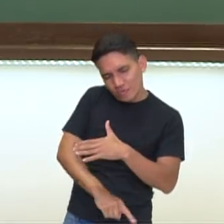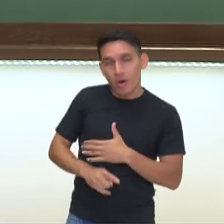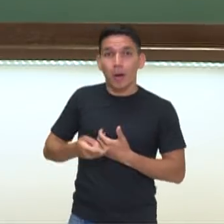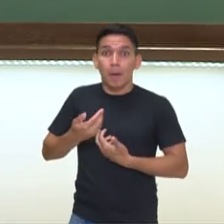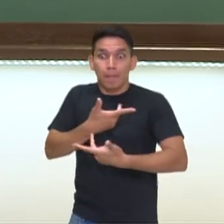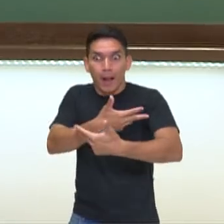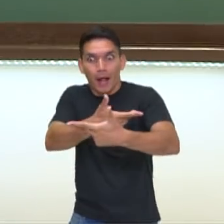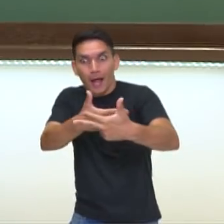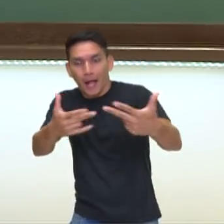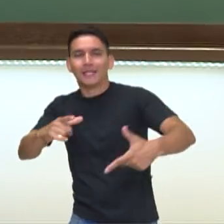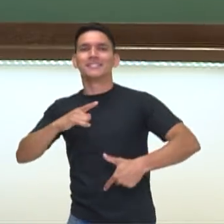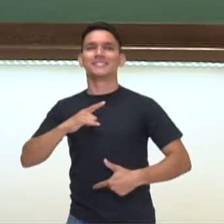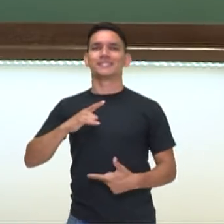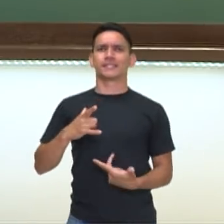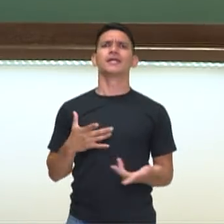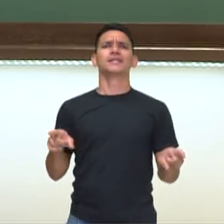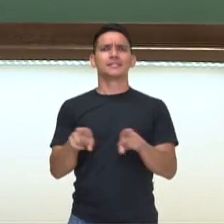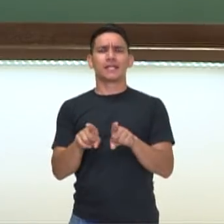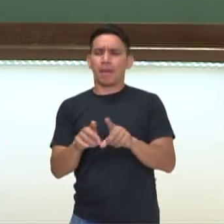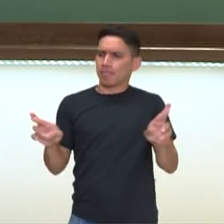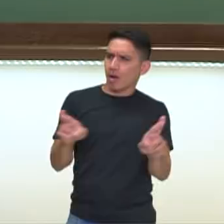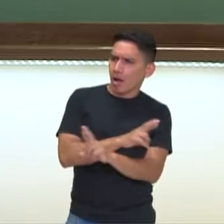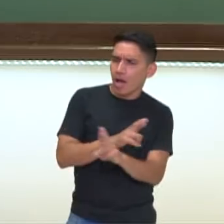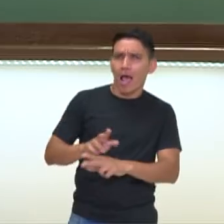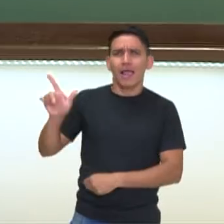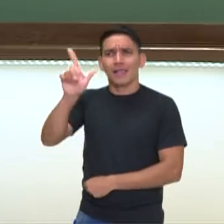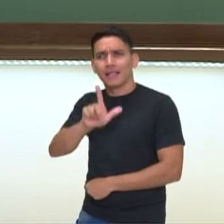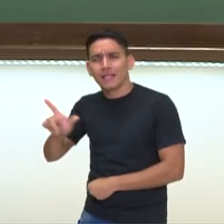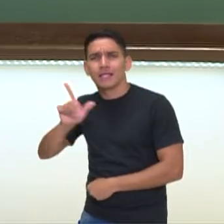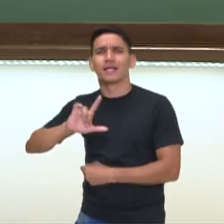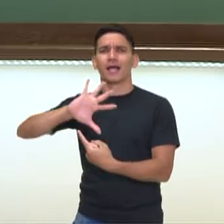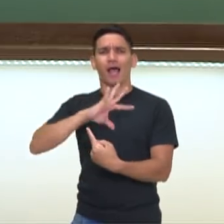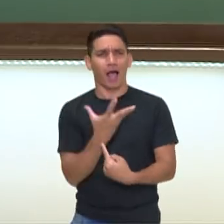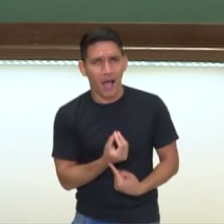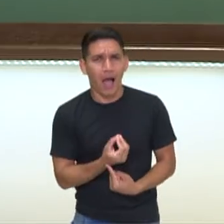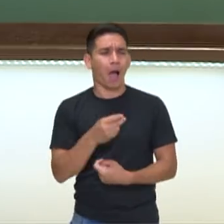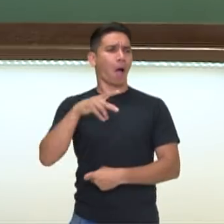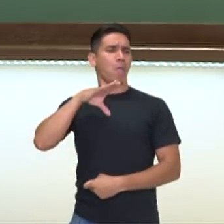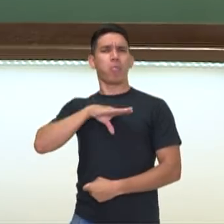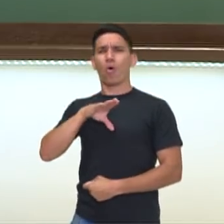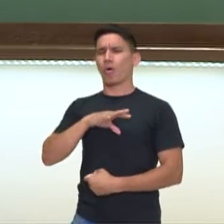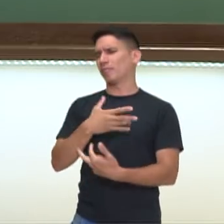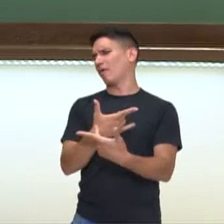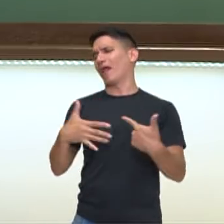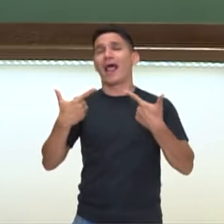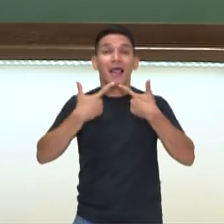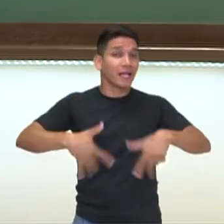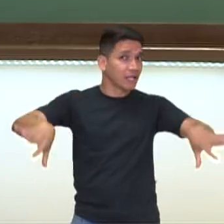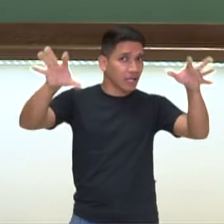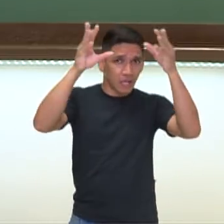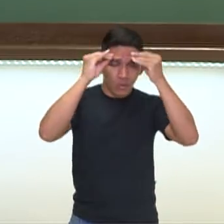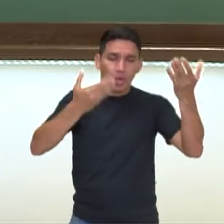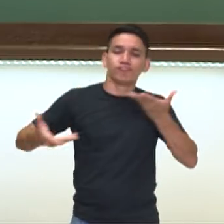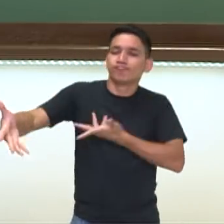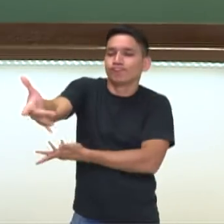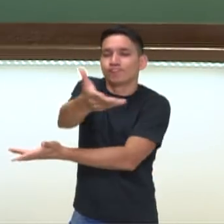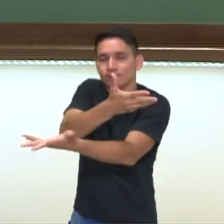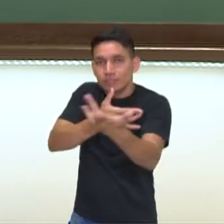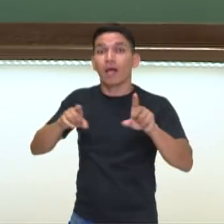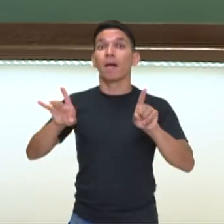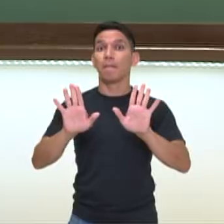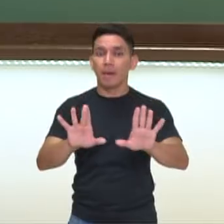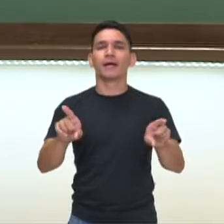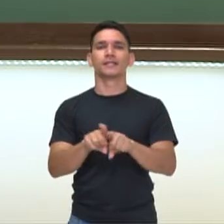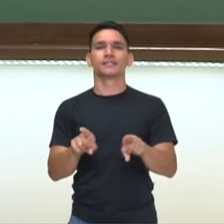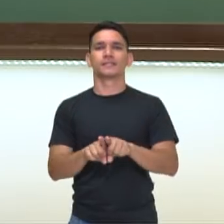ao mesmo tempo é uma relação com literatura, com arte, com português, com as linguagens em geral, mas também ensino